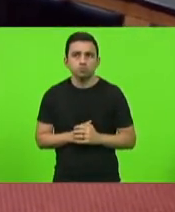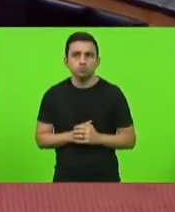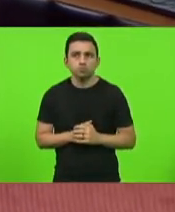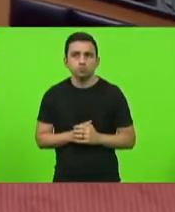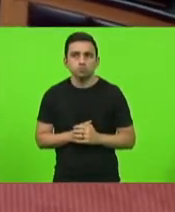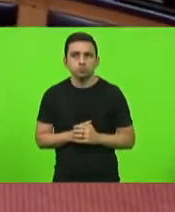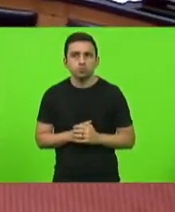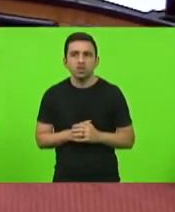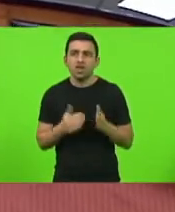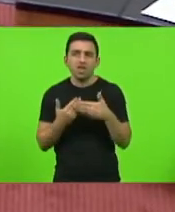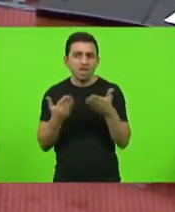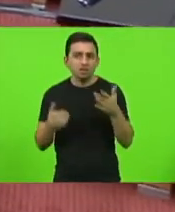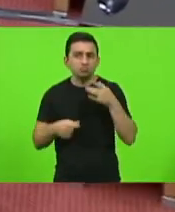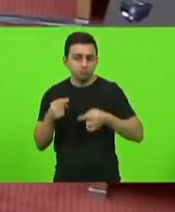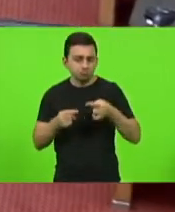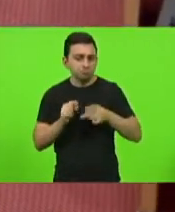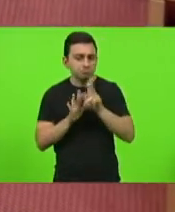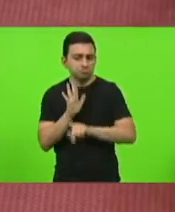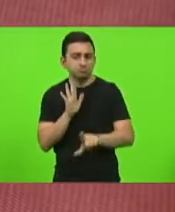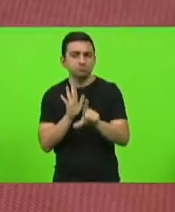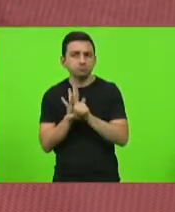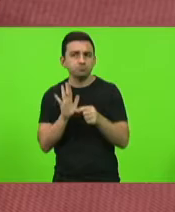que discutem nesse projeto de lei